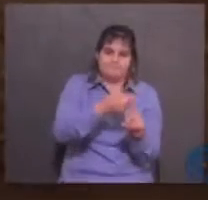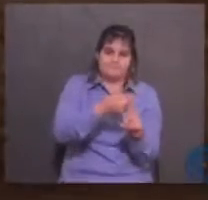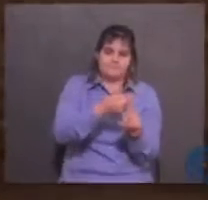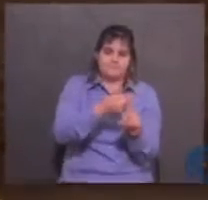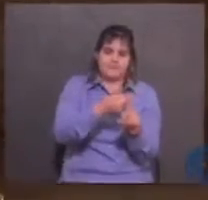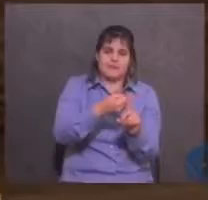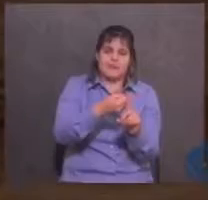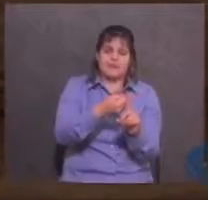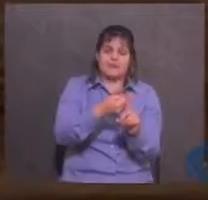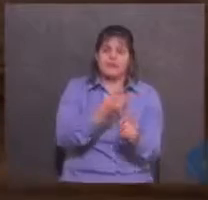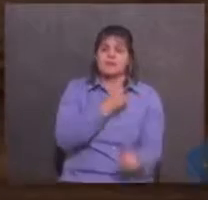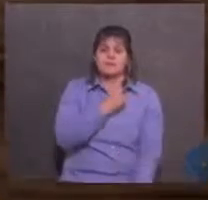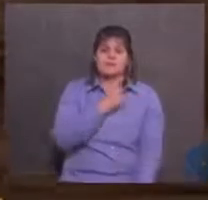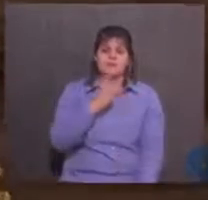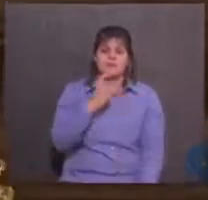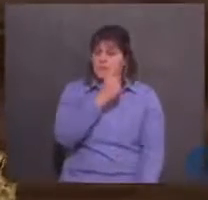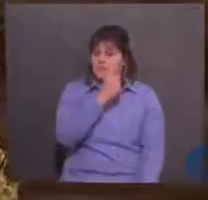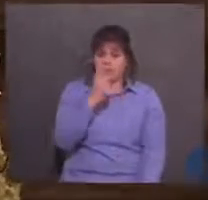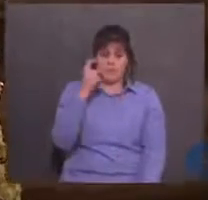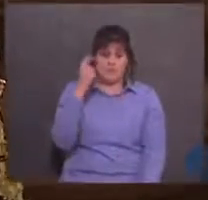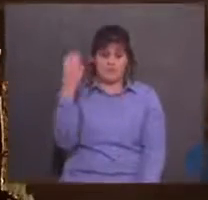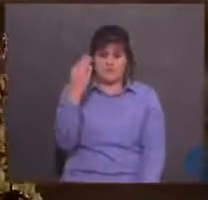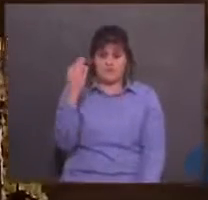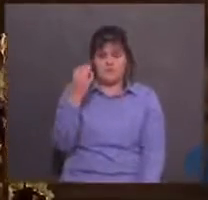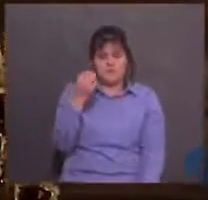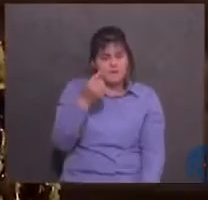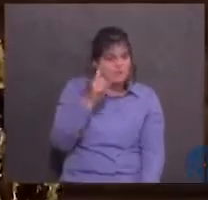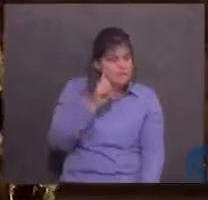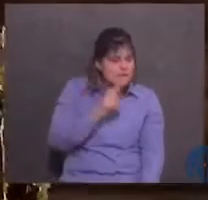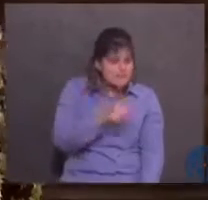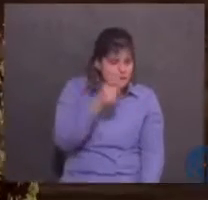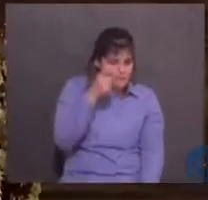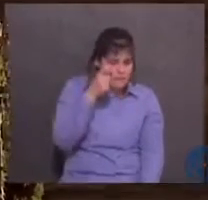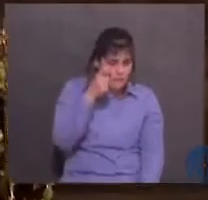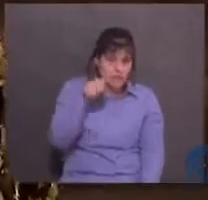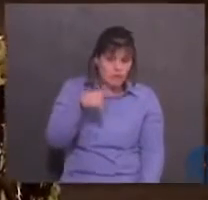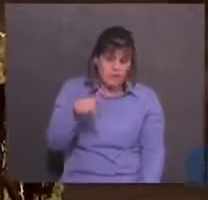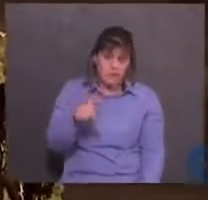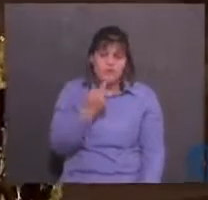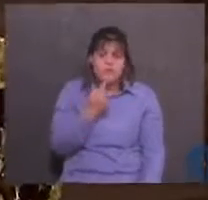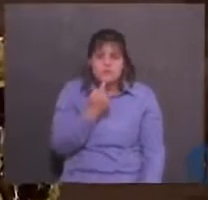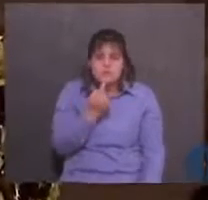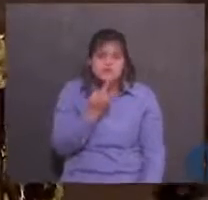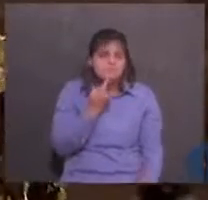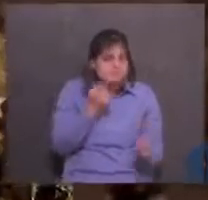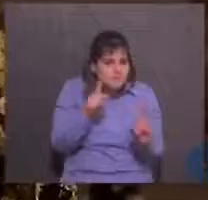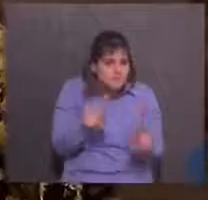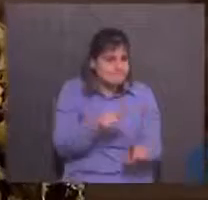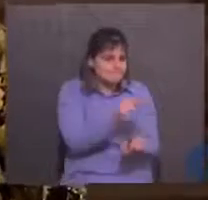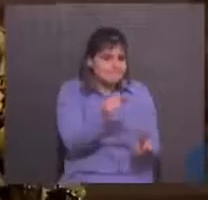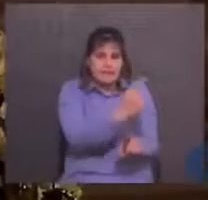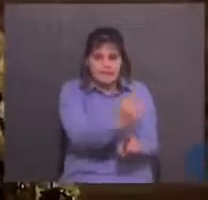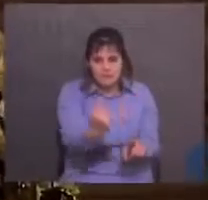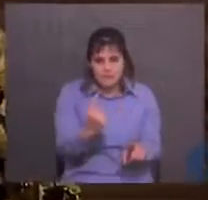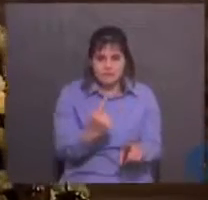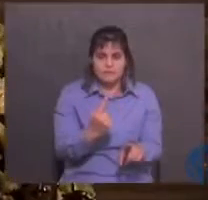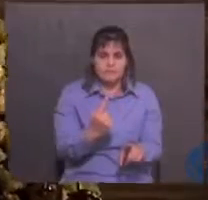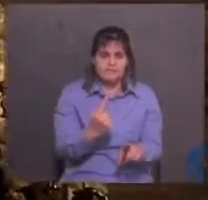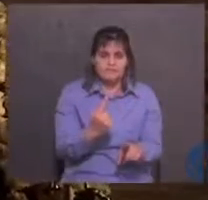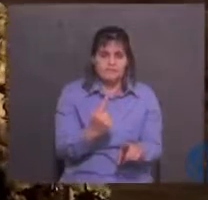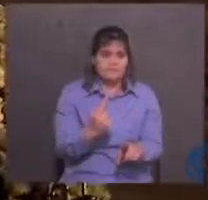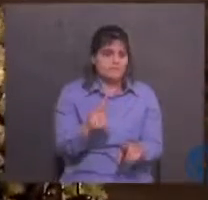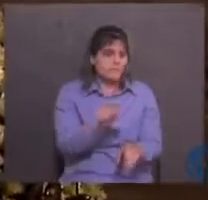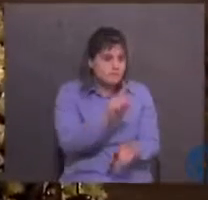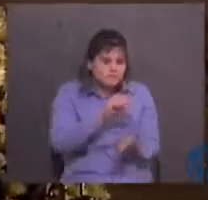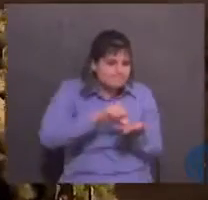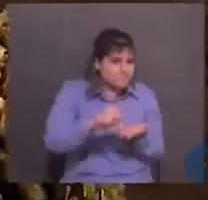A promessa que fez a Lúcia, repete-a hoje a cada um de nós. Não